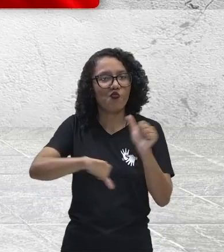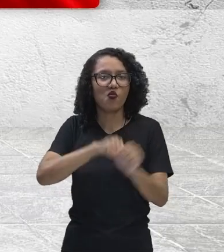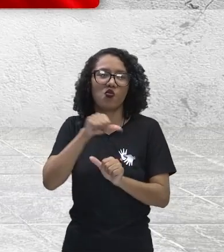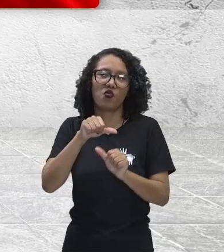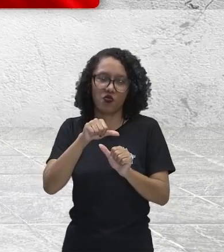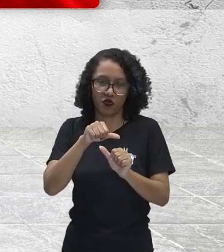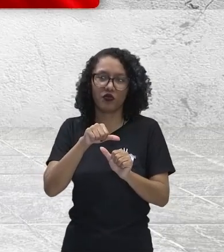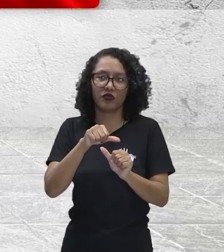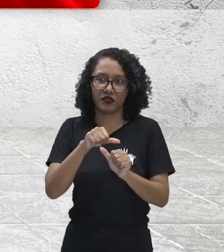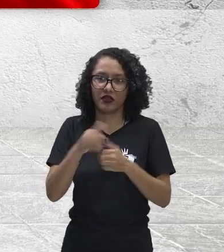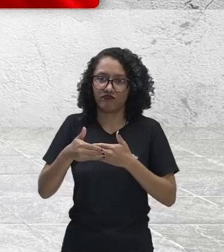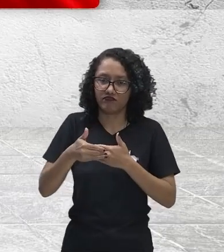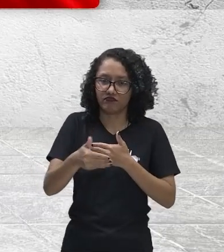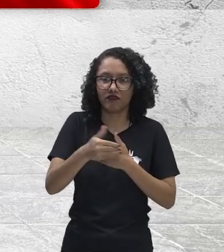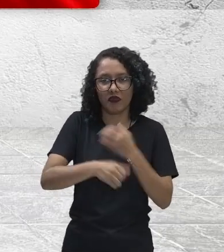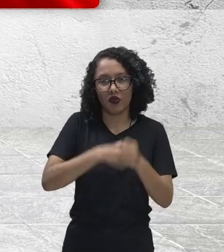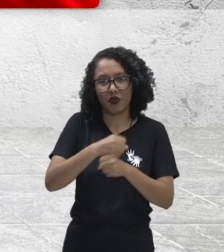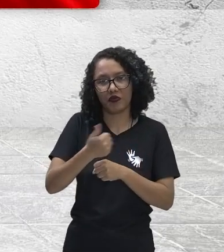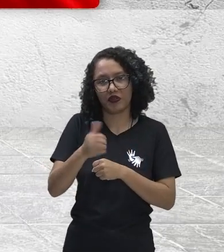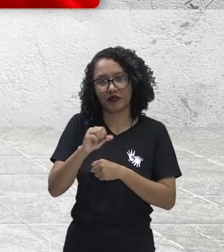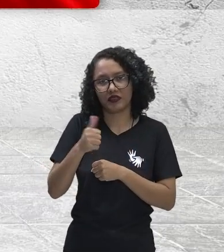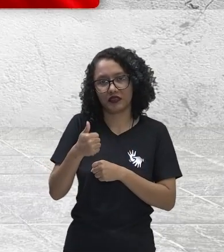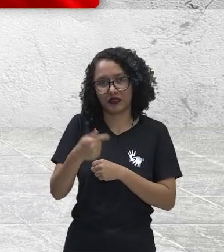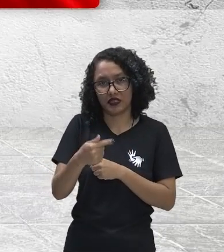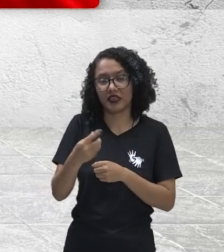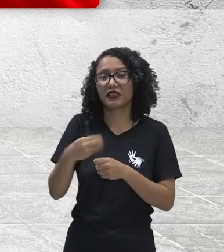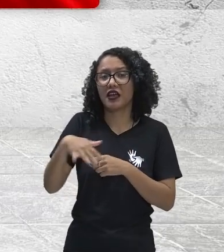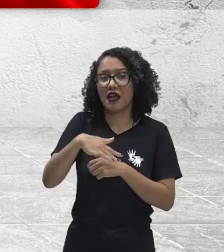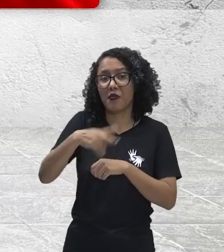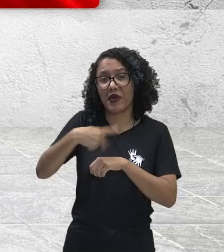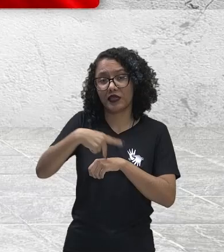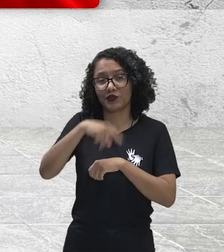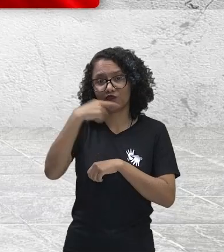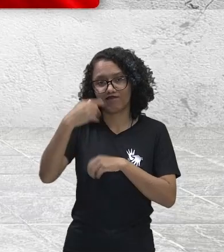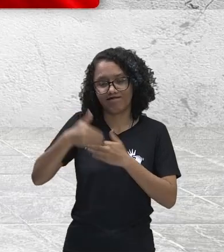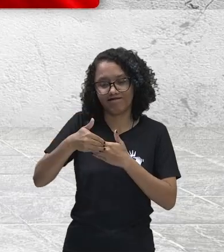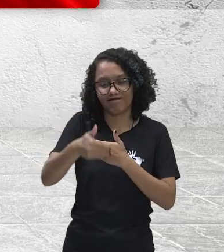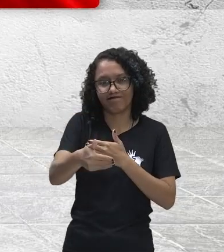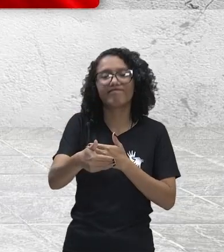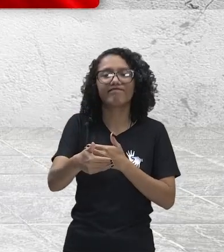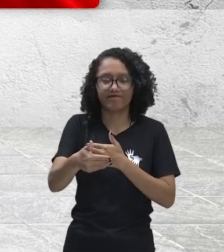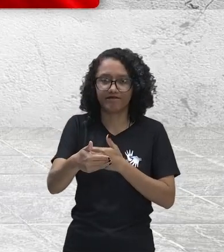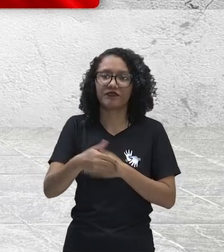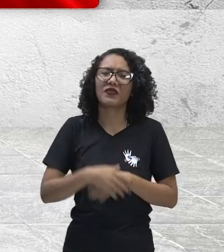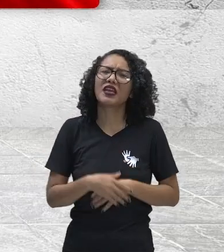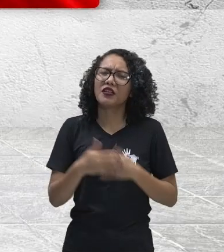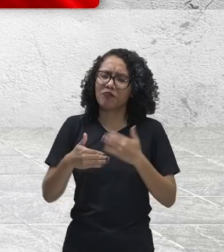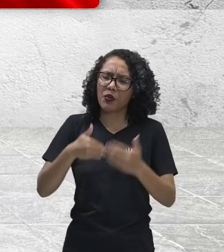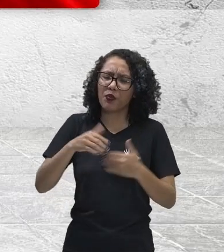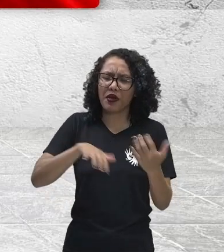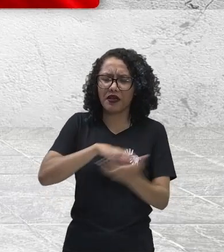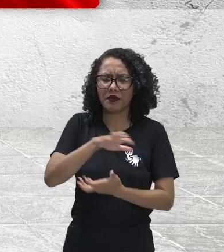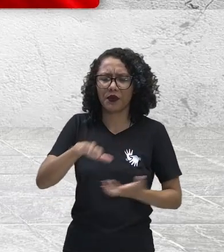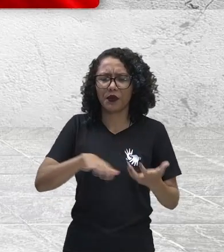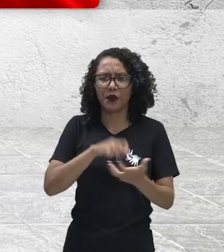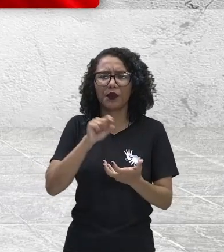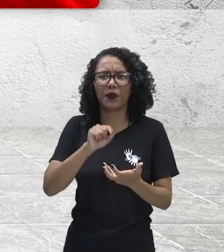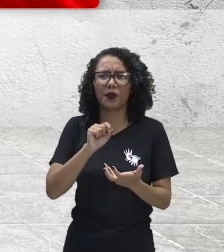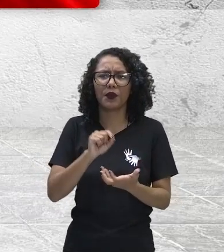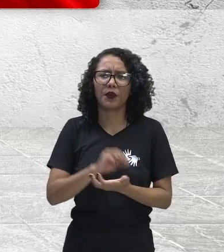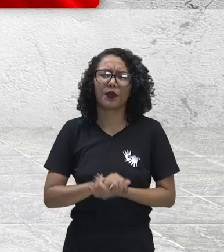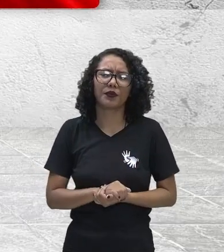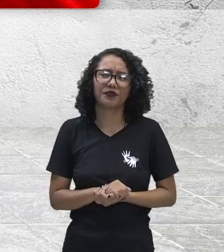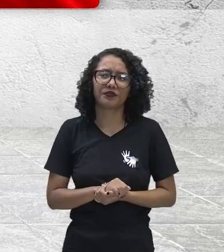de 1917 na Rússia. Esse processo revolucionário, ele não apenas marcou